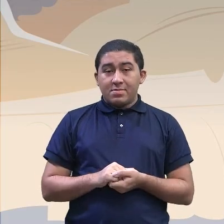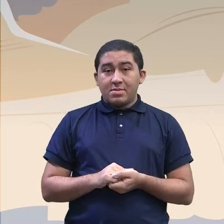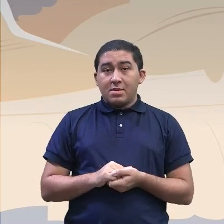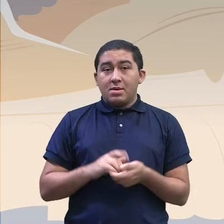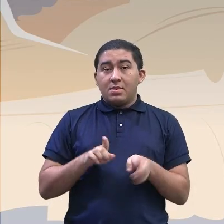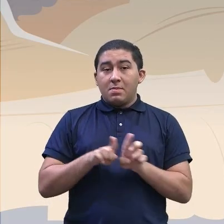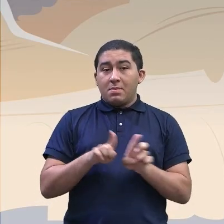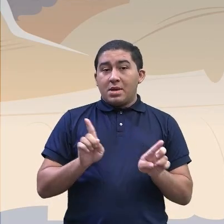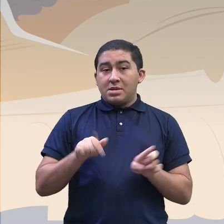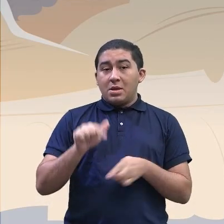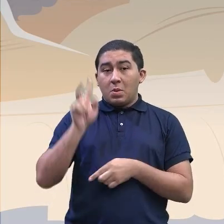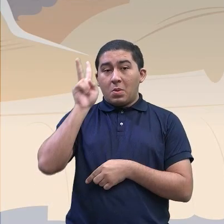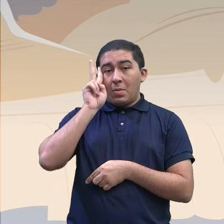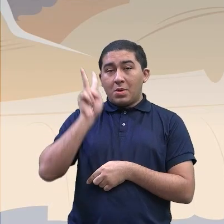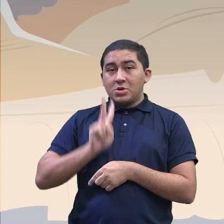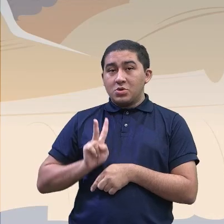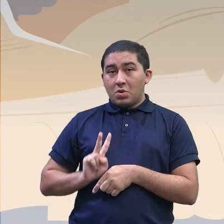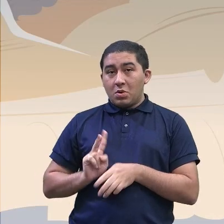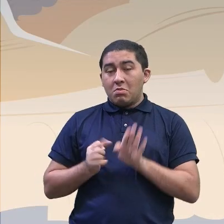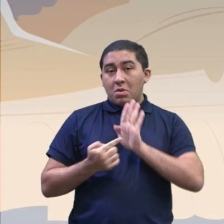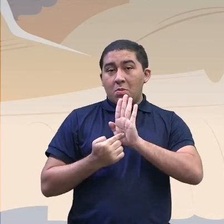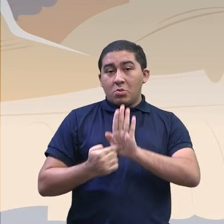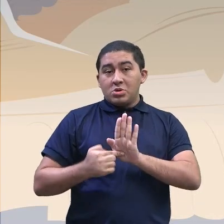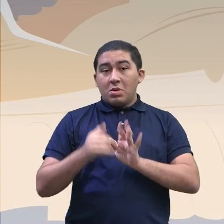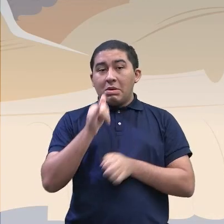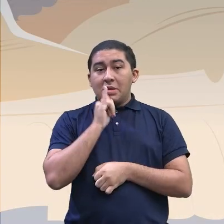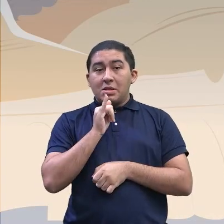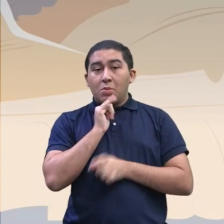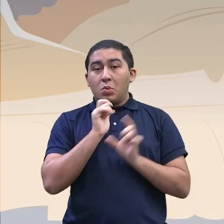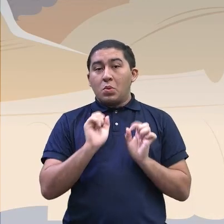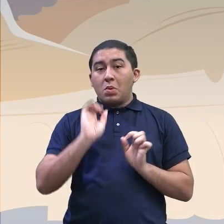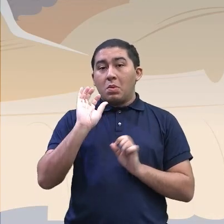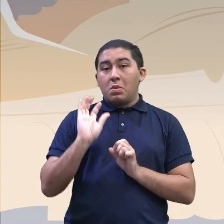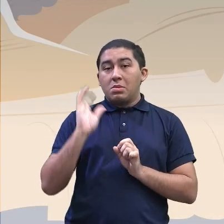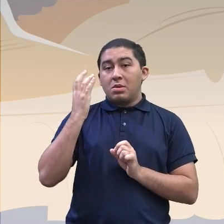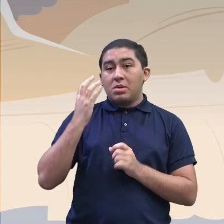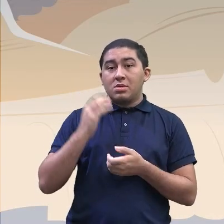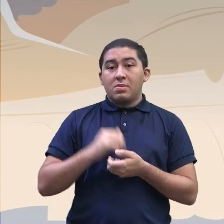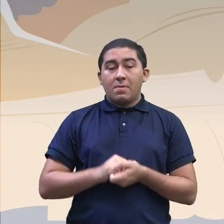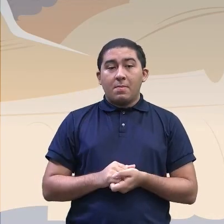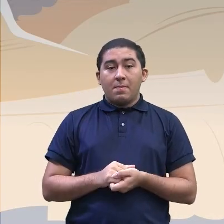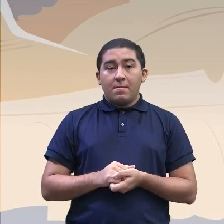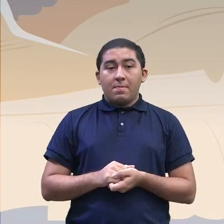crônica, né, uma história para exemplificar o que acontece na realidade. E aí,